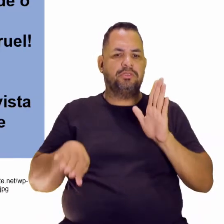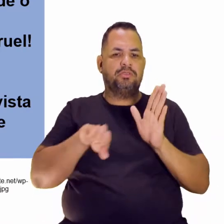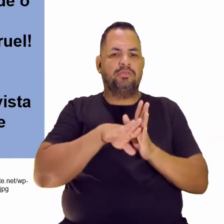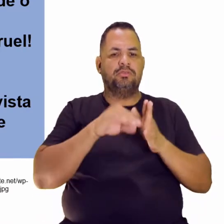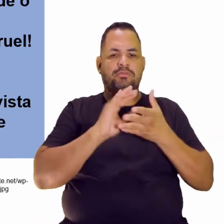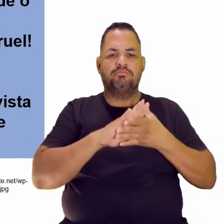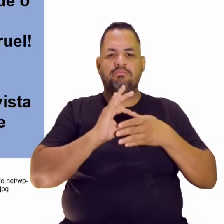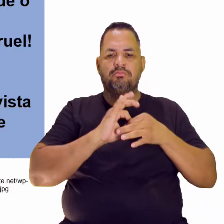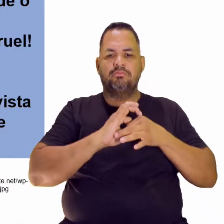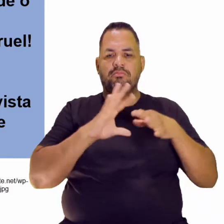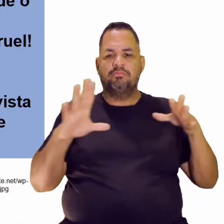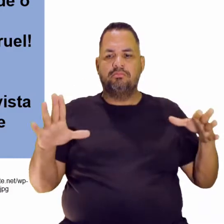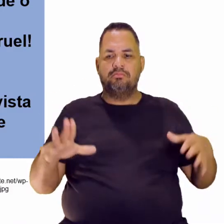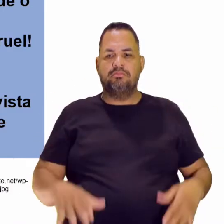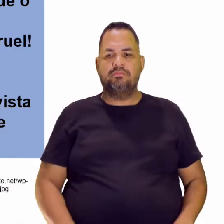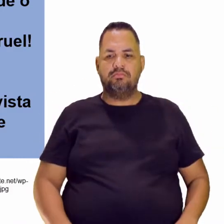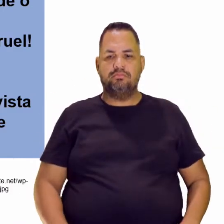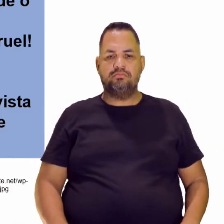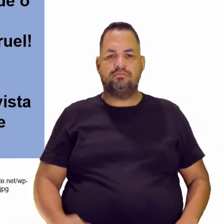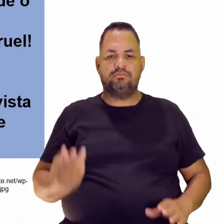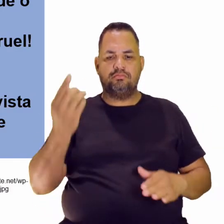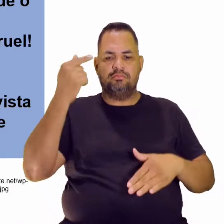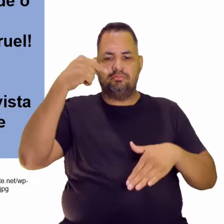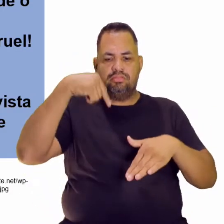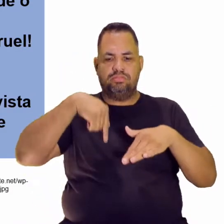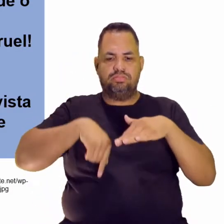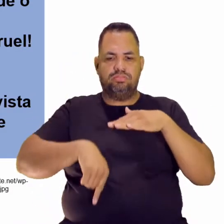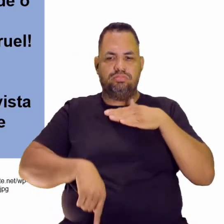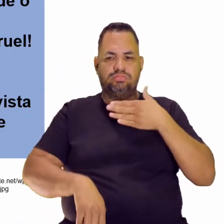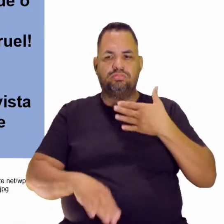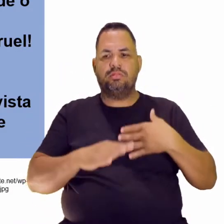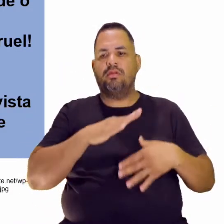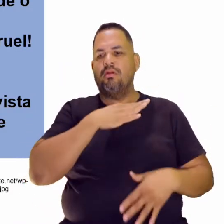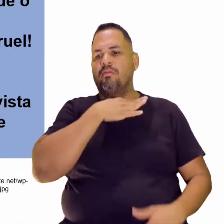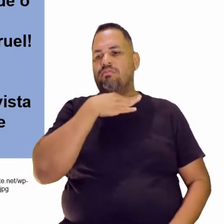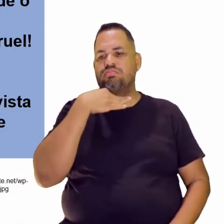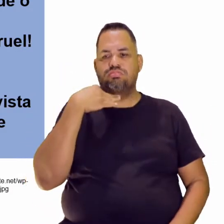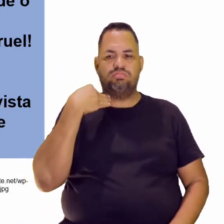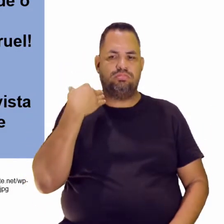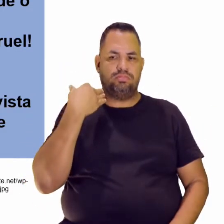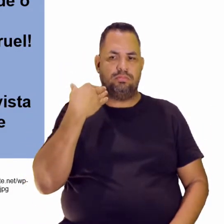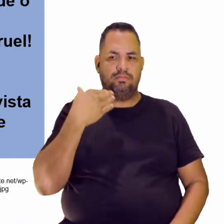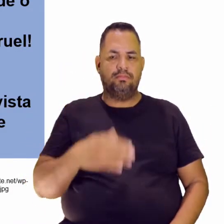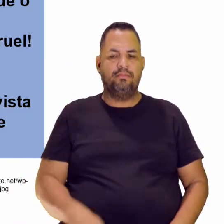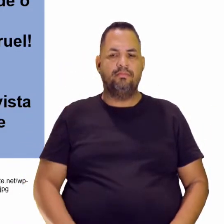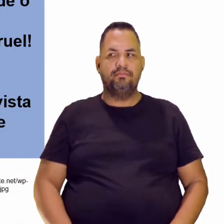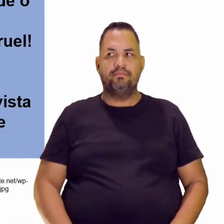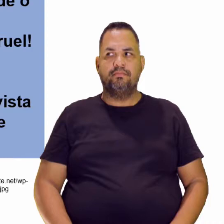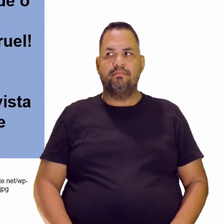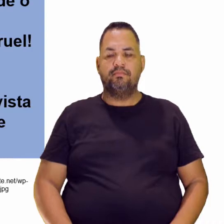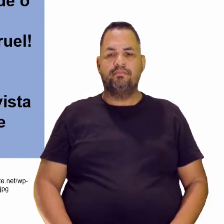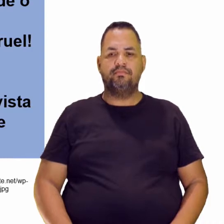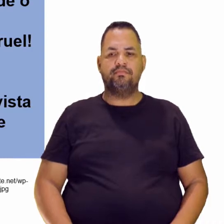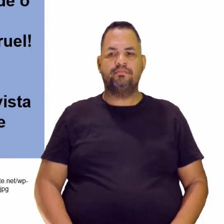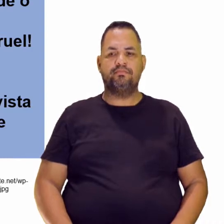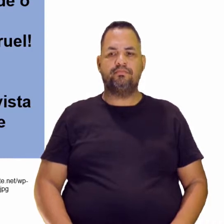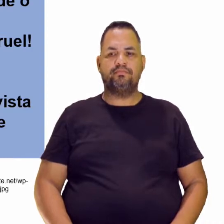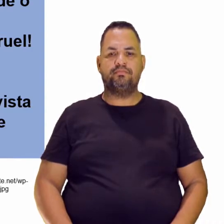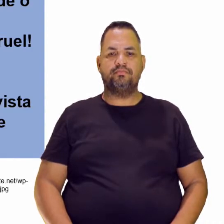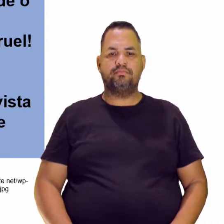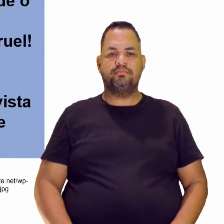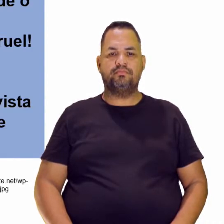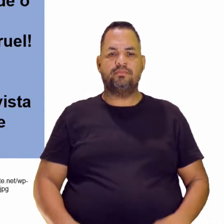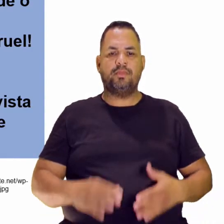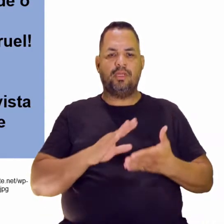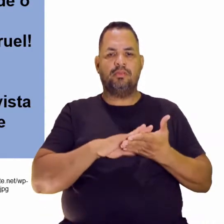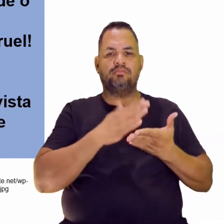deixou-se, né, cair na água, deixou-se afogar. E aqui é o